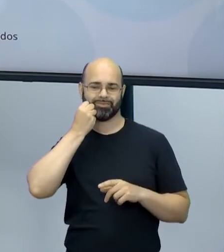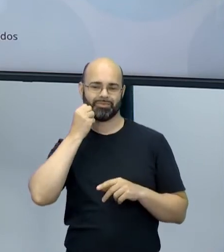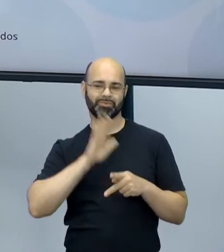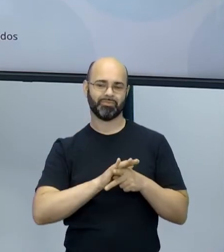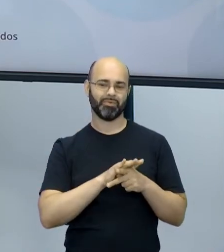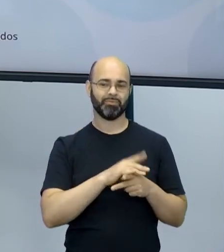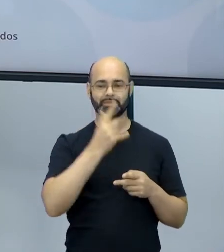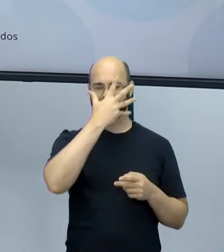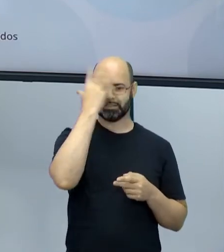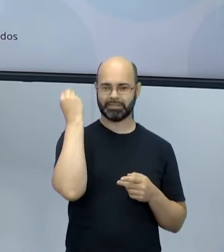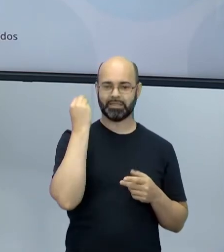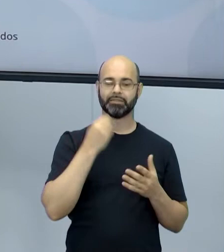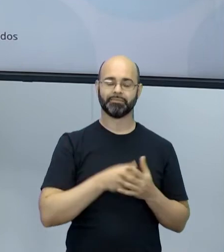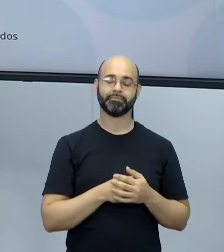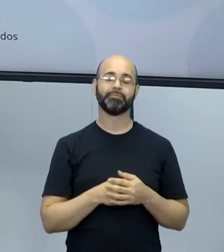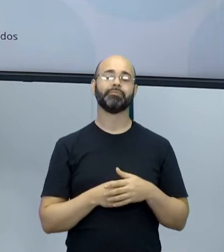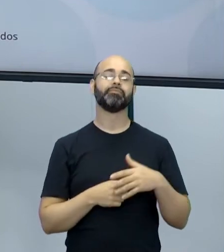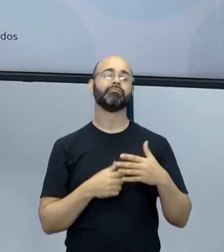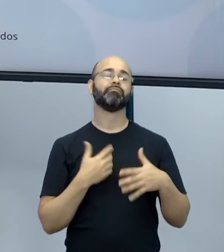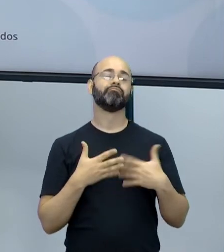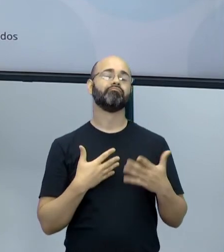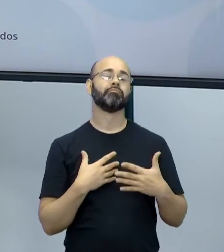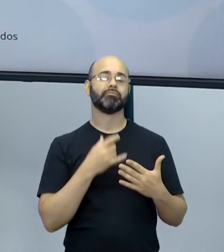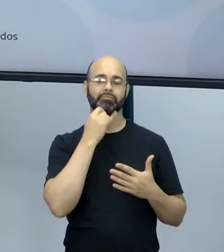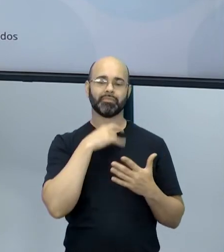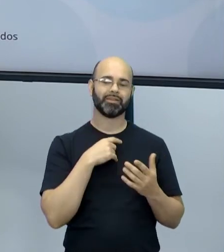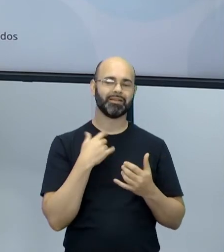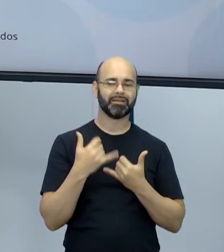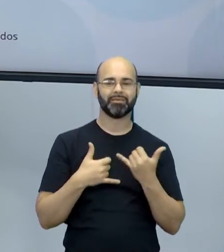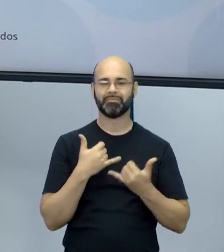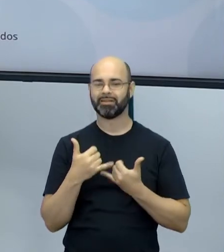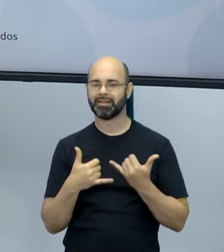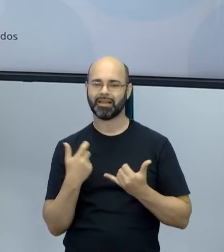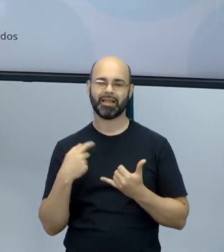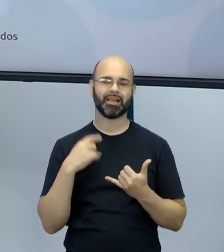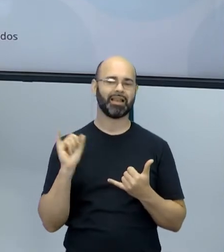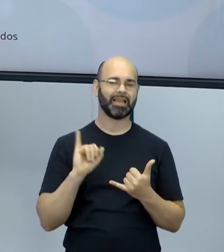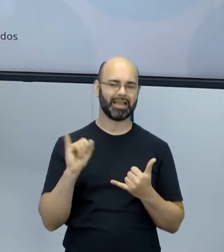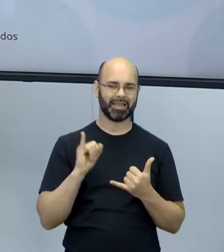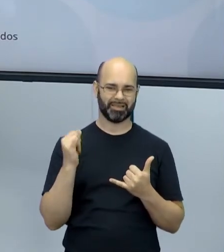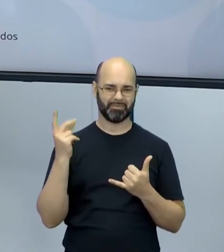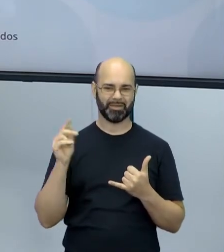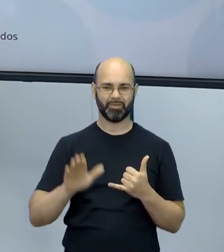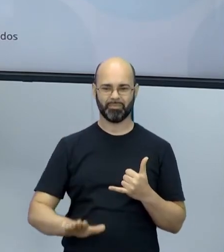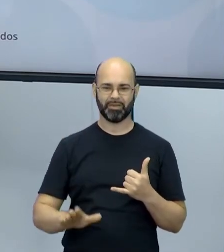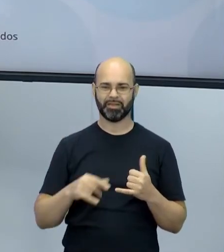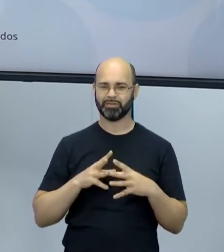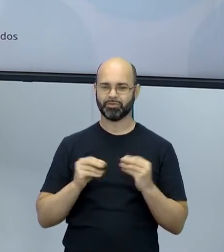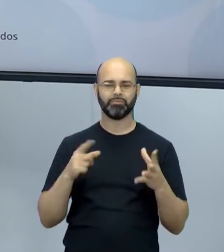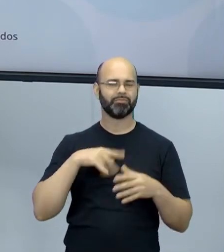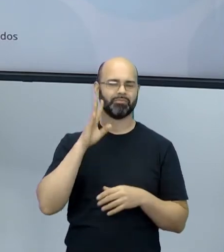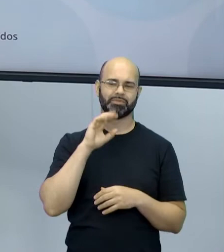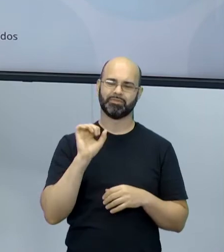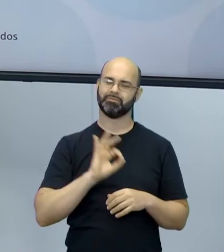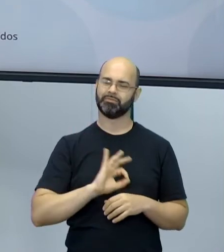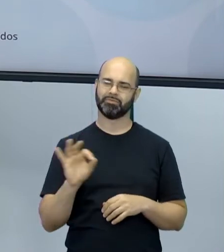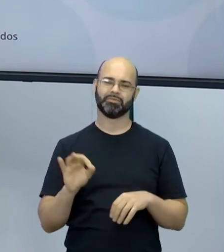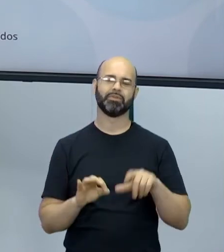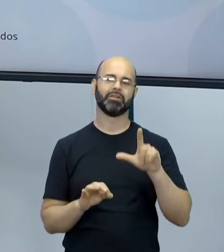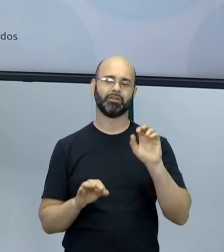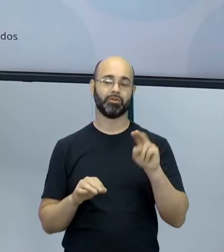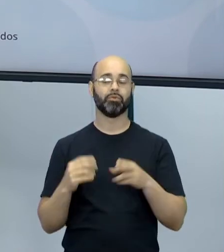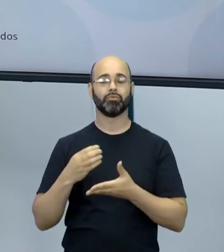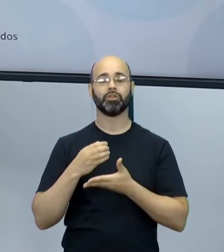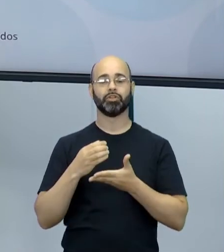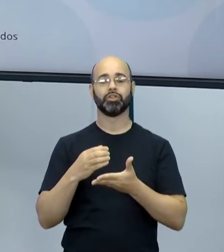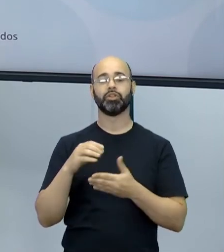nesse trem brincando de esconde-esconde com o irmão. E aí mostra depois o reencontro com a família. Gente, sensacional. Leon. Foi indicado ao Oscar, tá?